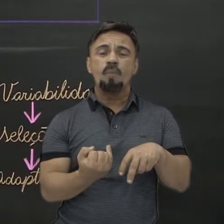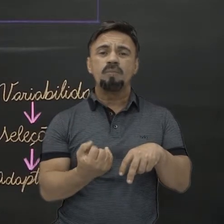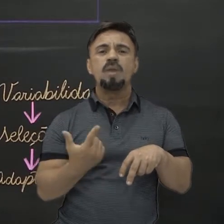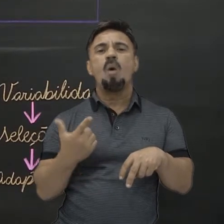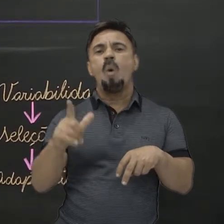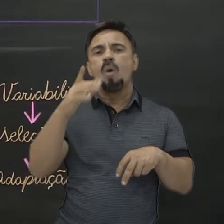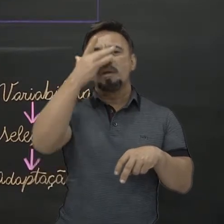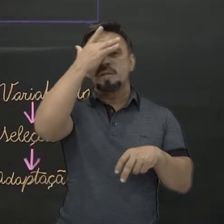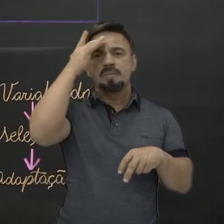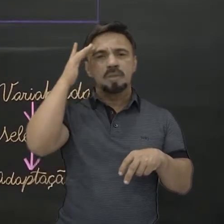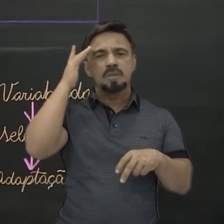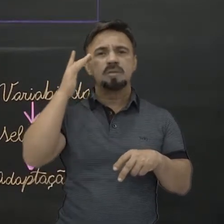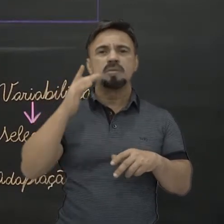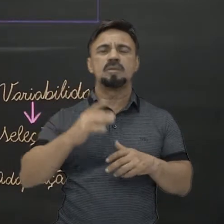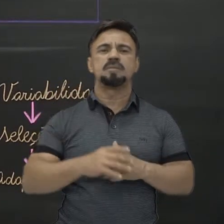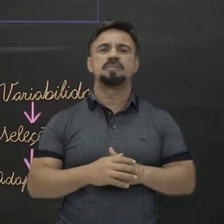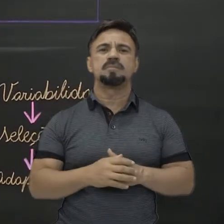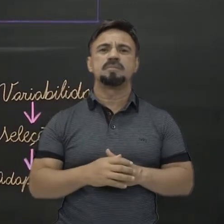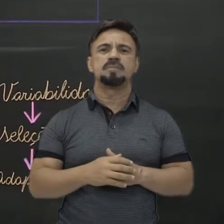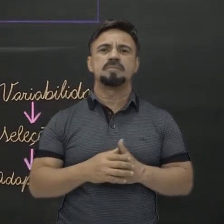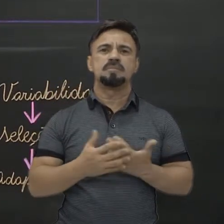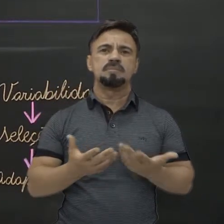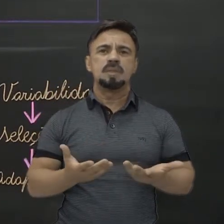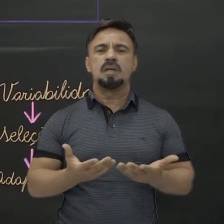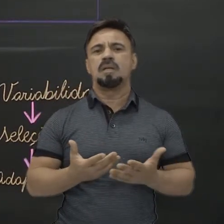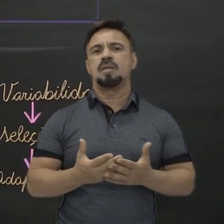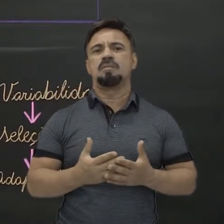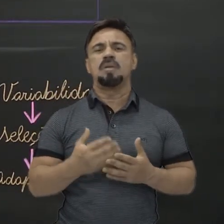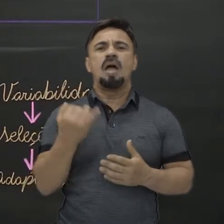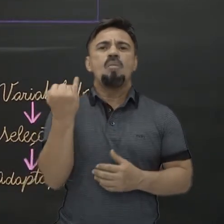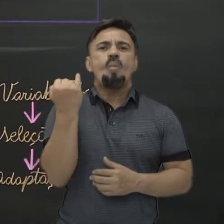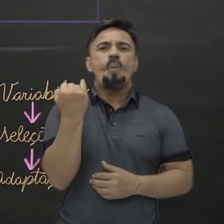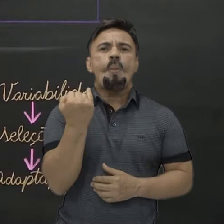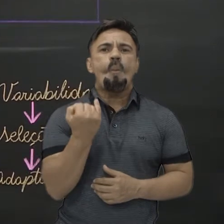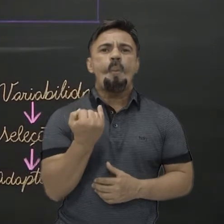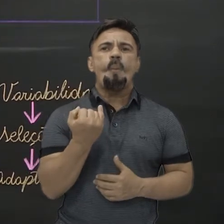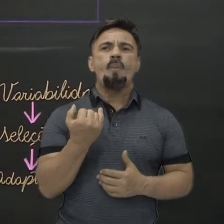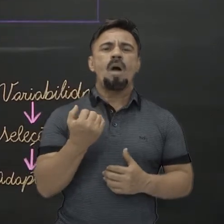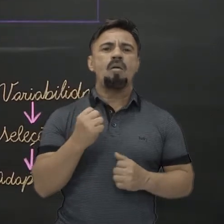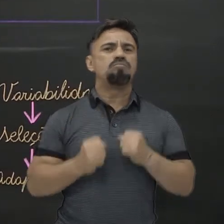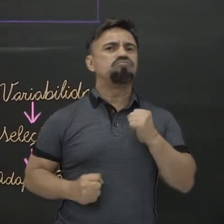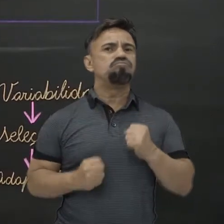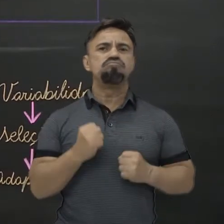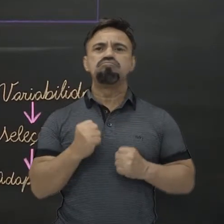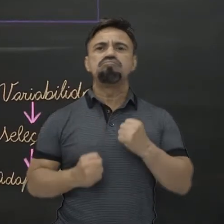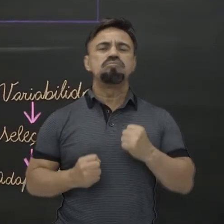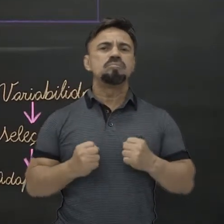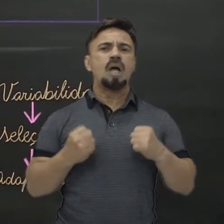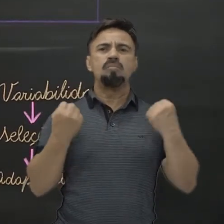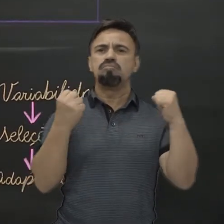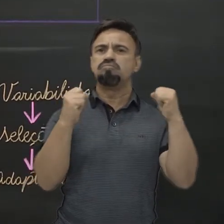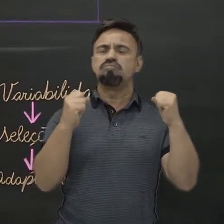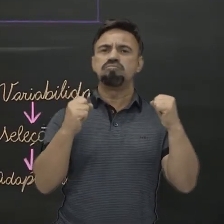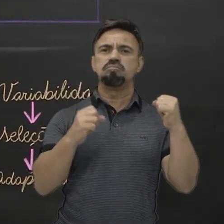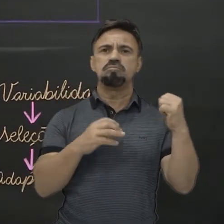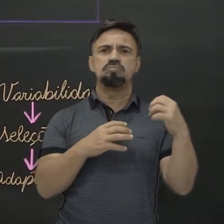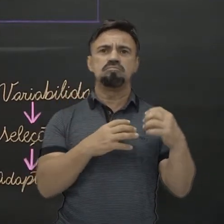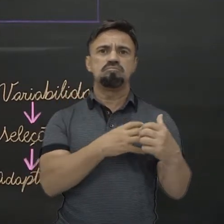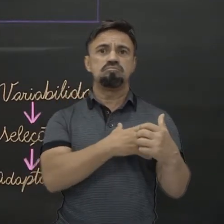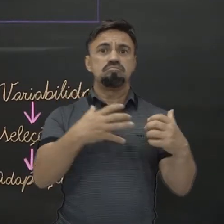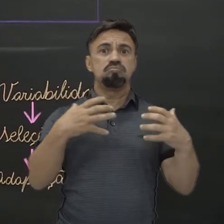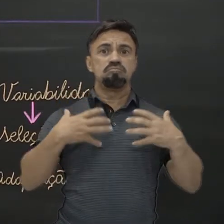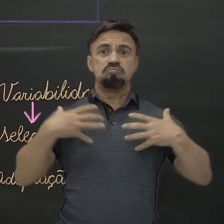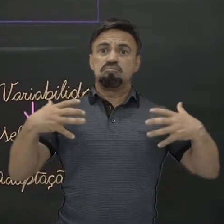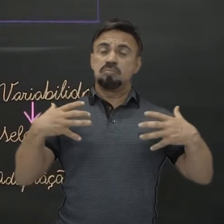outras pessoas magras, com uma estrutura mais franzina, se exercitavam e tinham um crescimento muscular, mudavam a